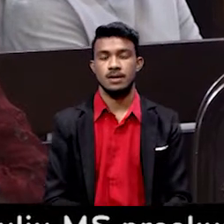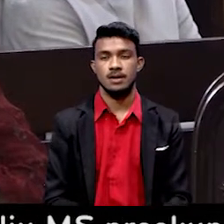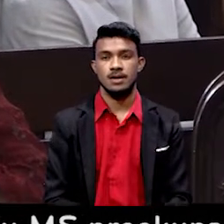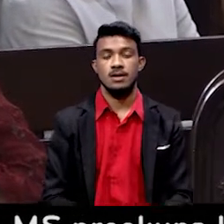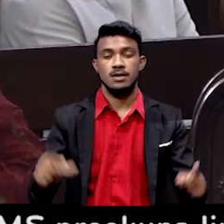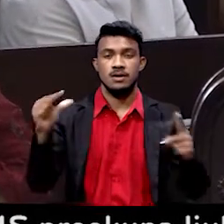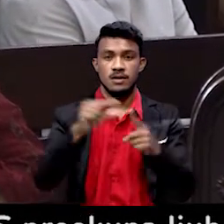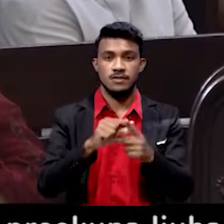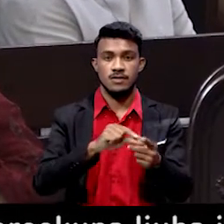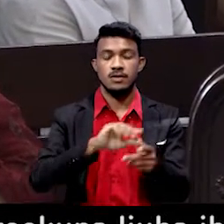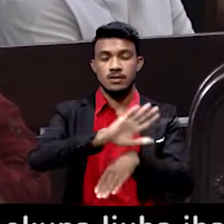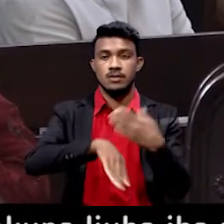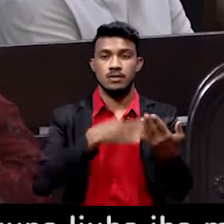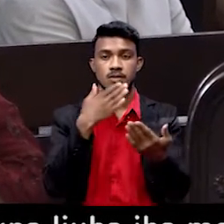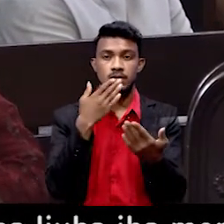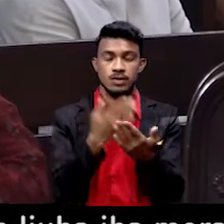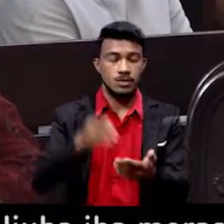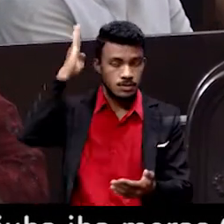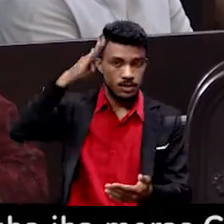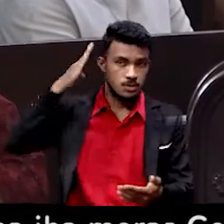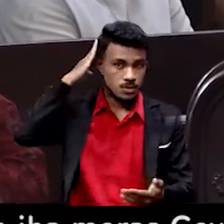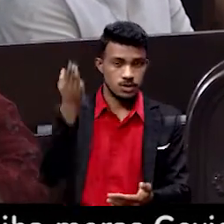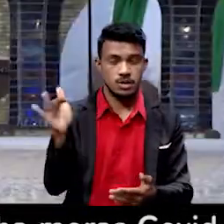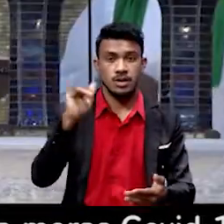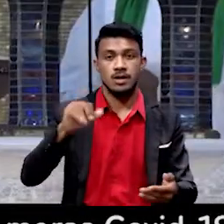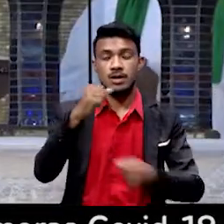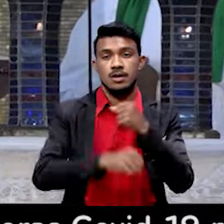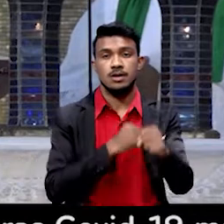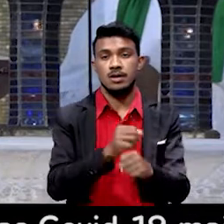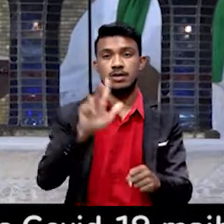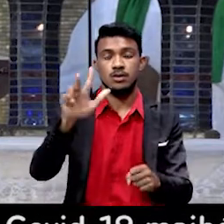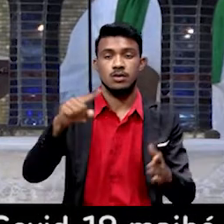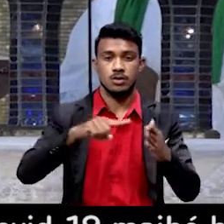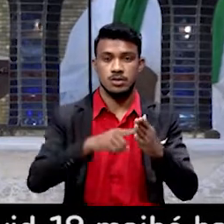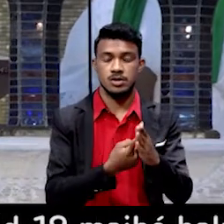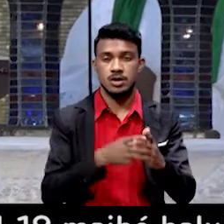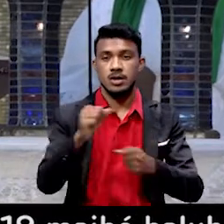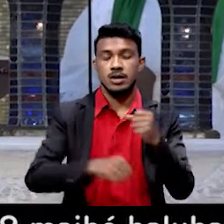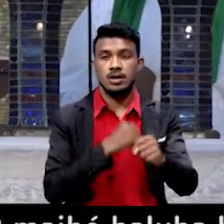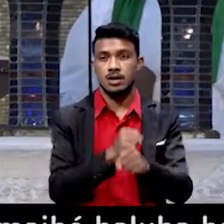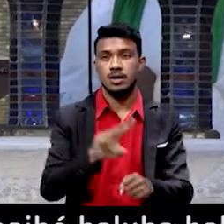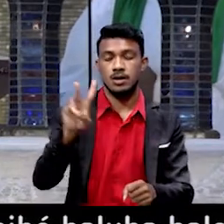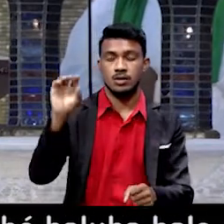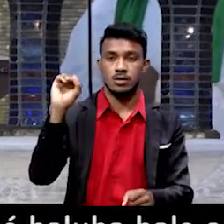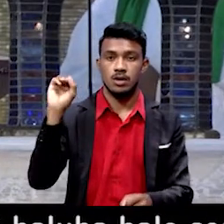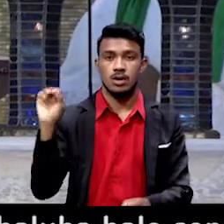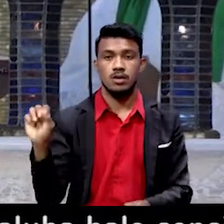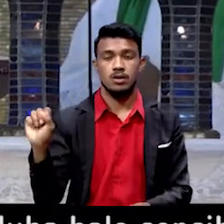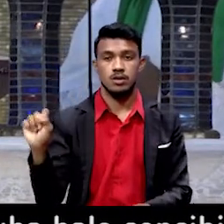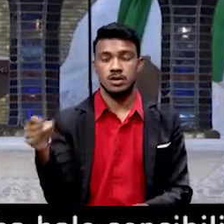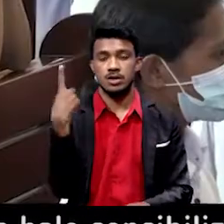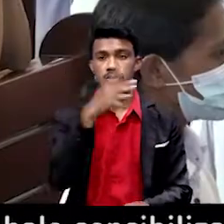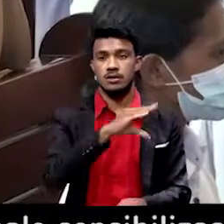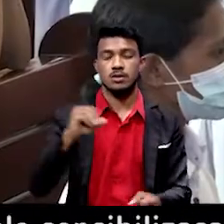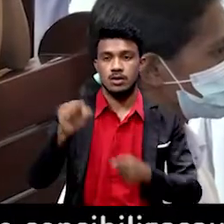Universal realiza sino do Bispo Siranian durante Tinantolo, Rahu, Husitina Ringrua, Ruanulusin Ida, Totina Ringrua, Ruanulusin